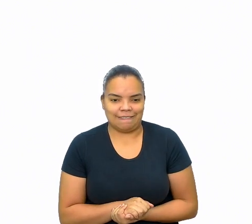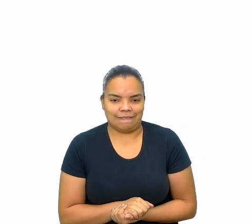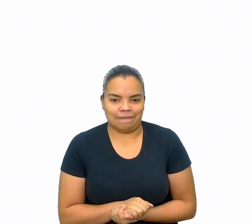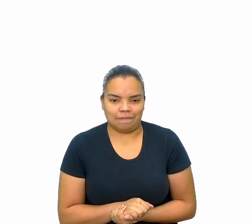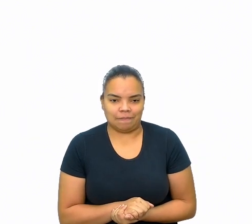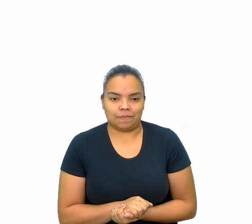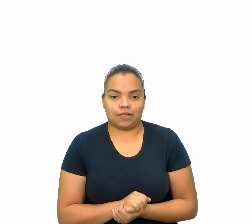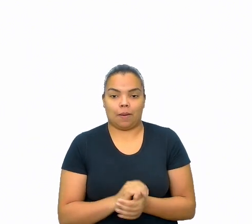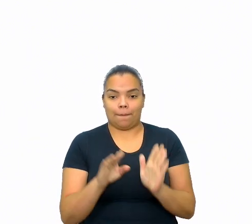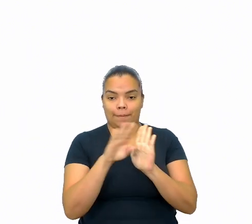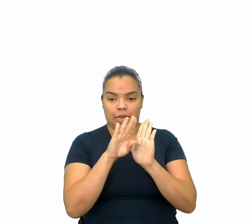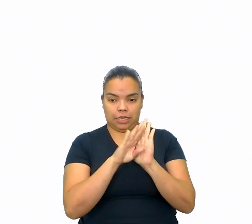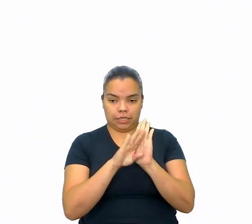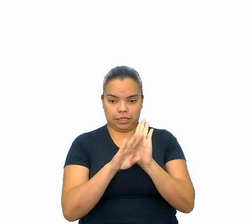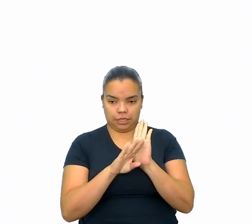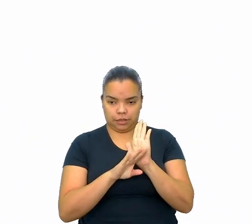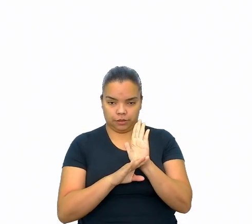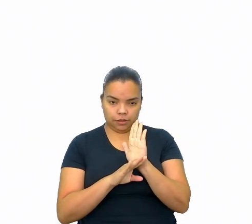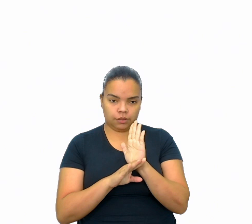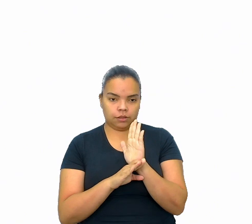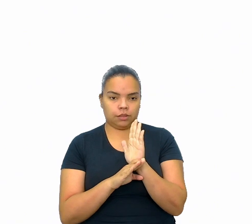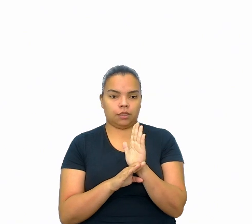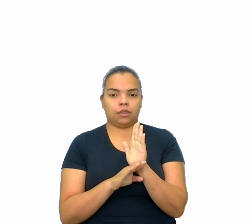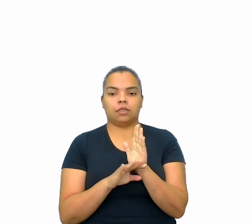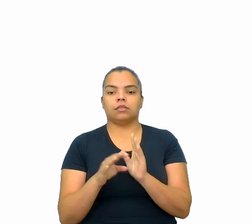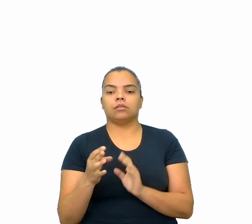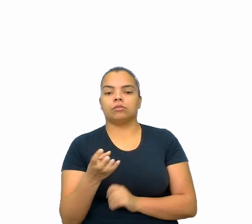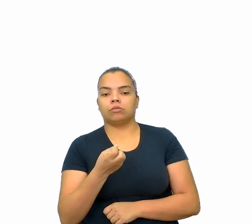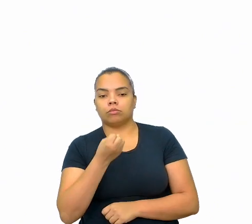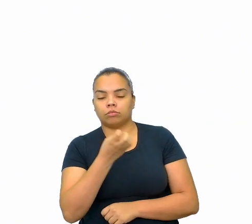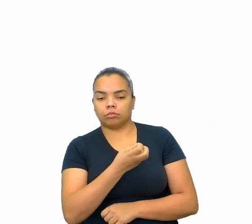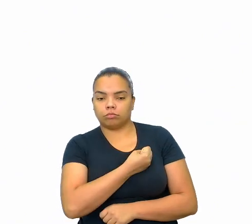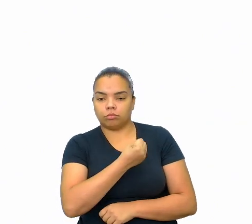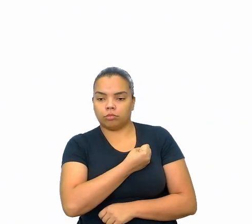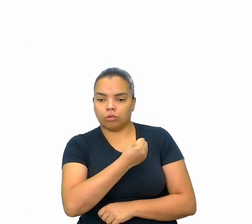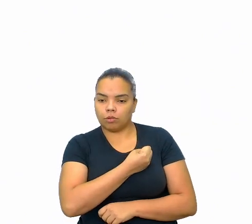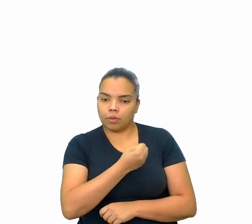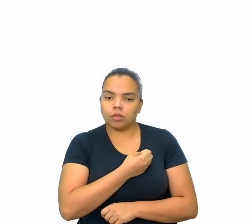lista para vocês desses